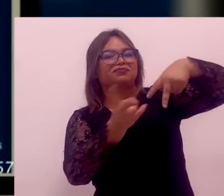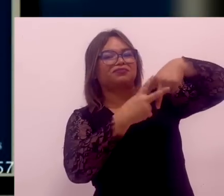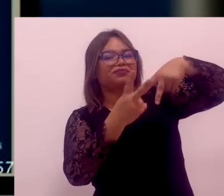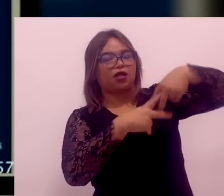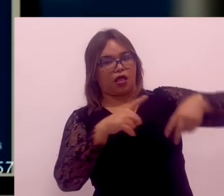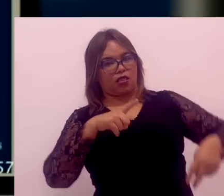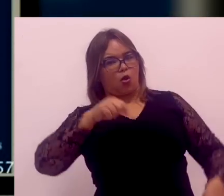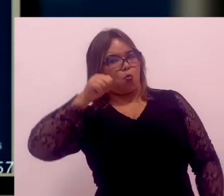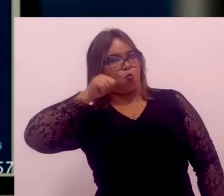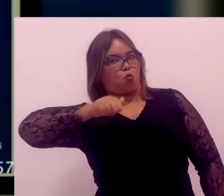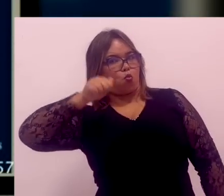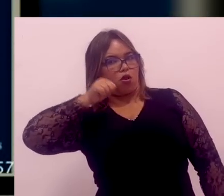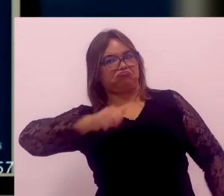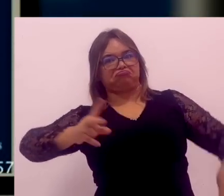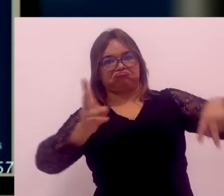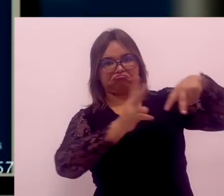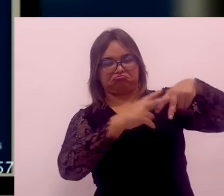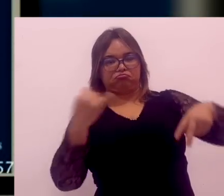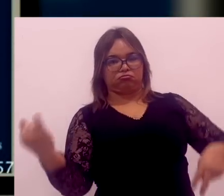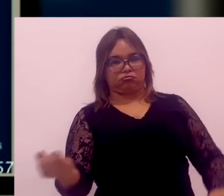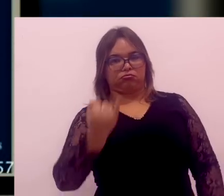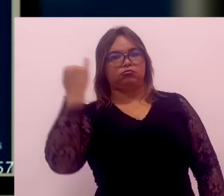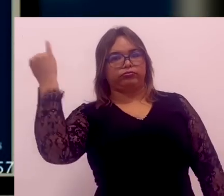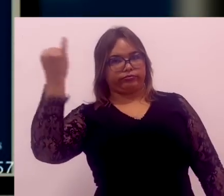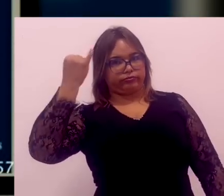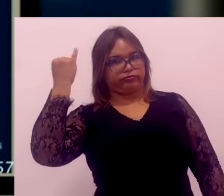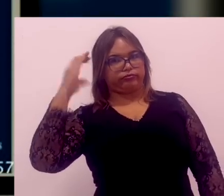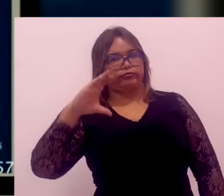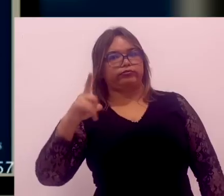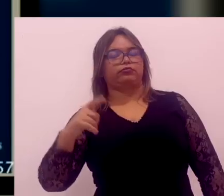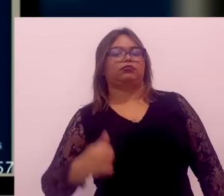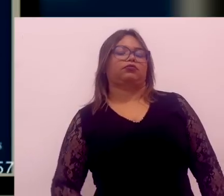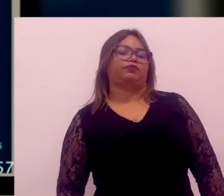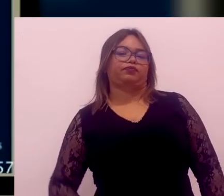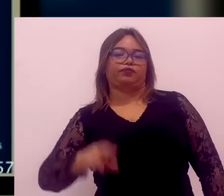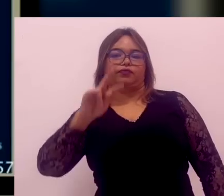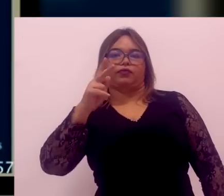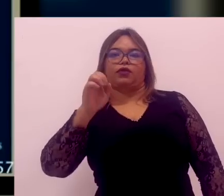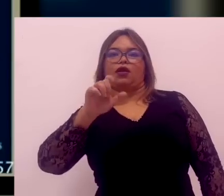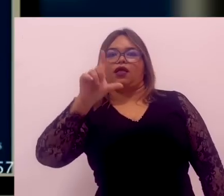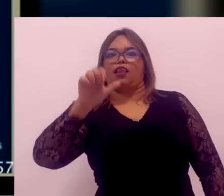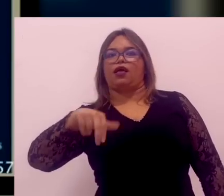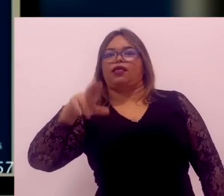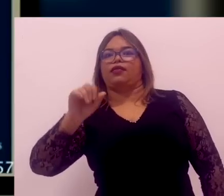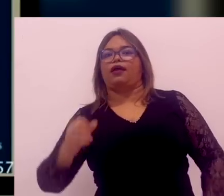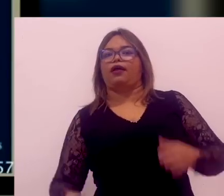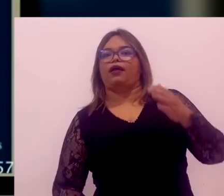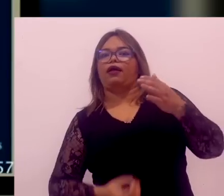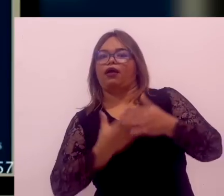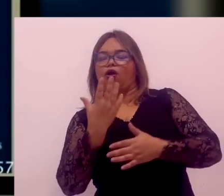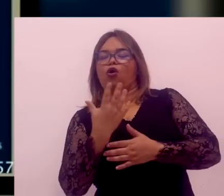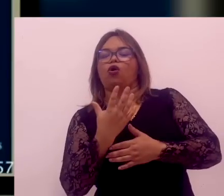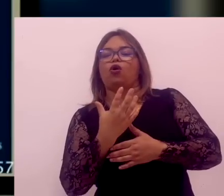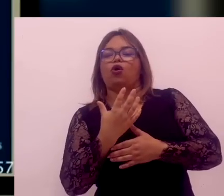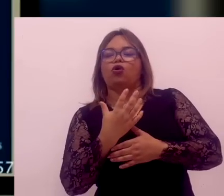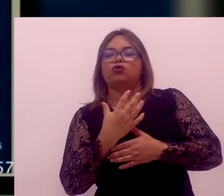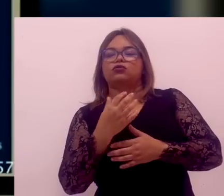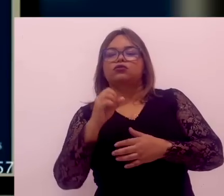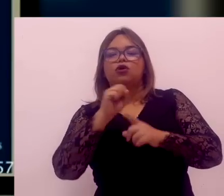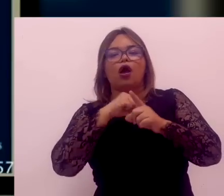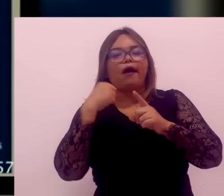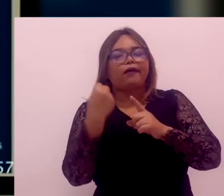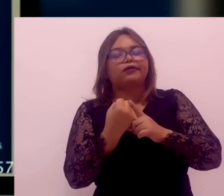Petrovna Blavatsky, fundadora da Sociedade Teosófica, Annie Besant, Alice A. Bailey, e Alice A. Bailey com seu